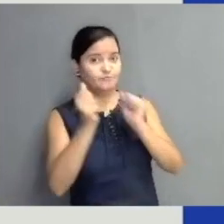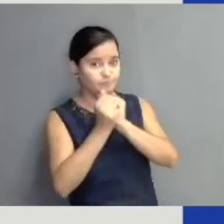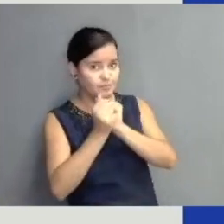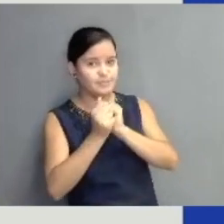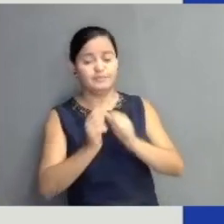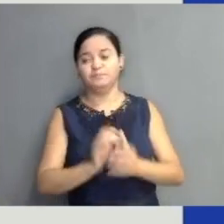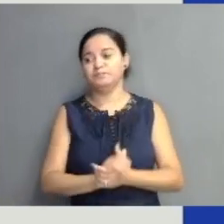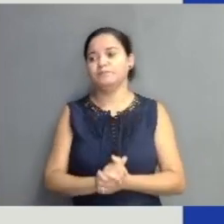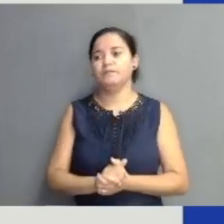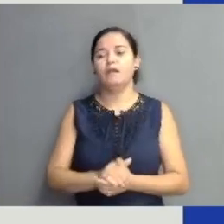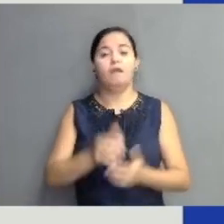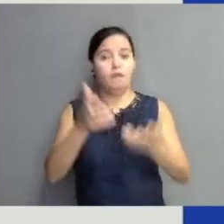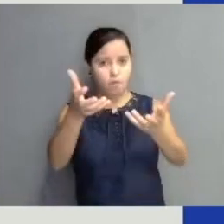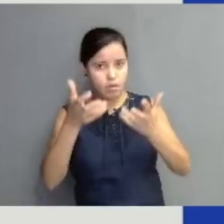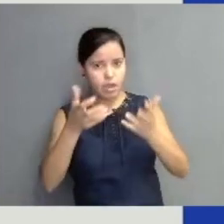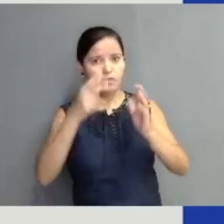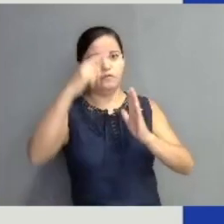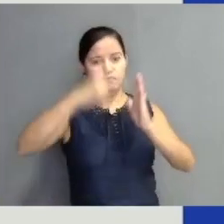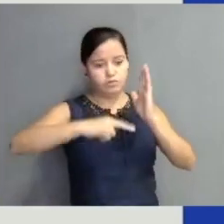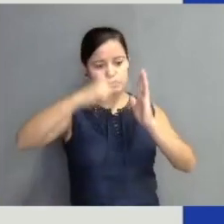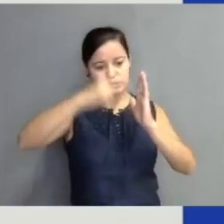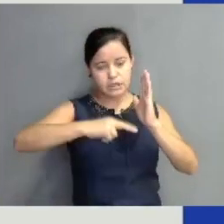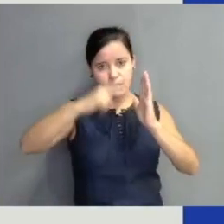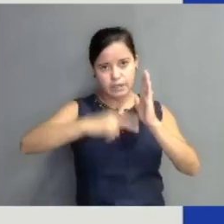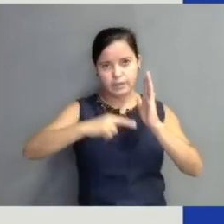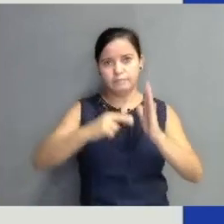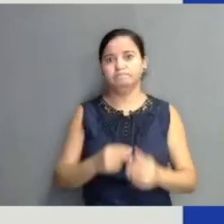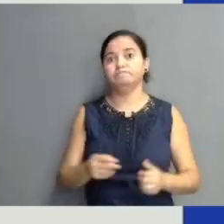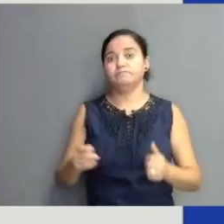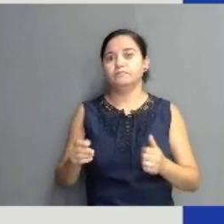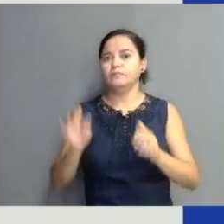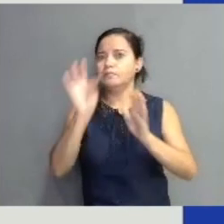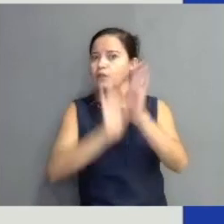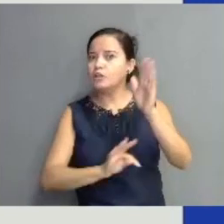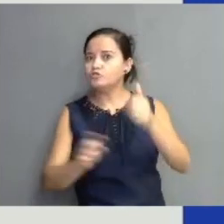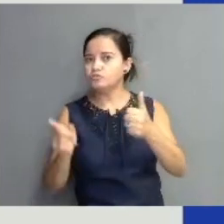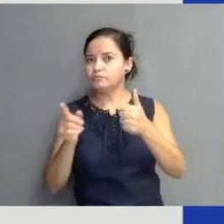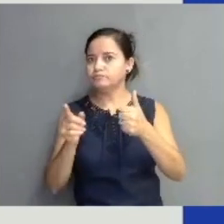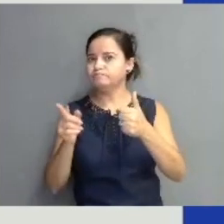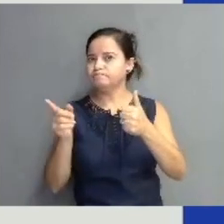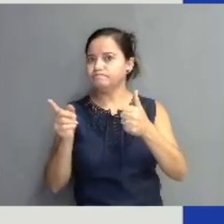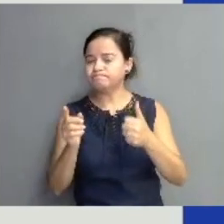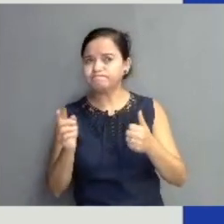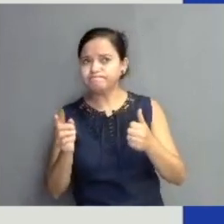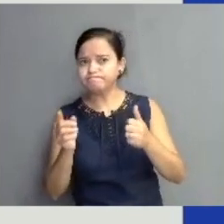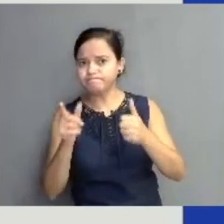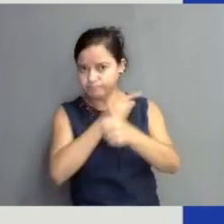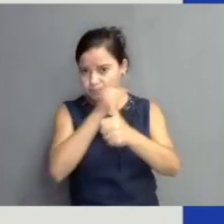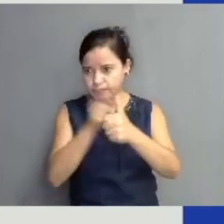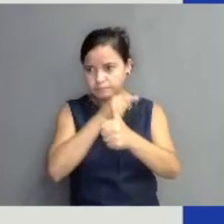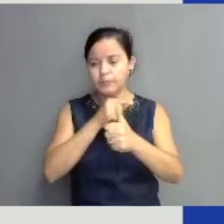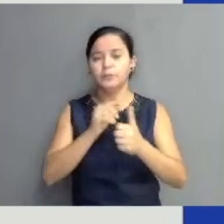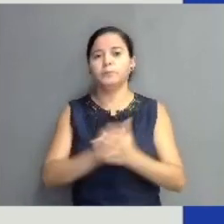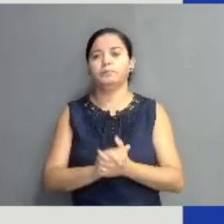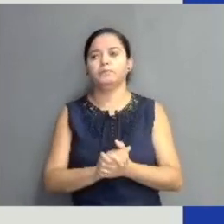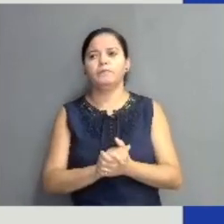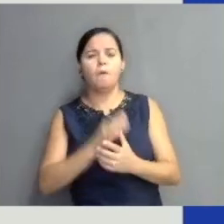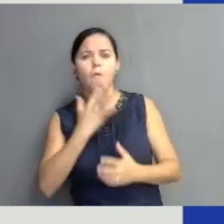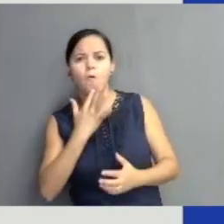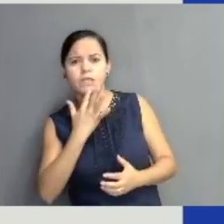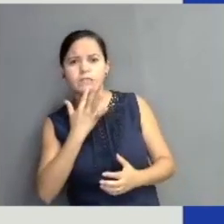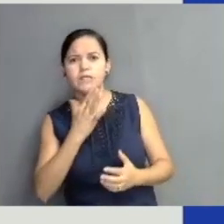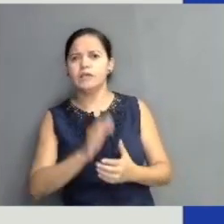né, aí comigo esse texto número 1, para a gente aí introduzindo esse assunto e conhecendo mais um pouquinho